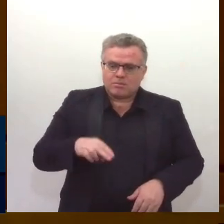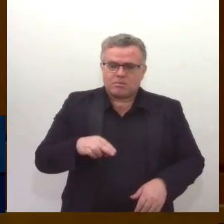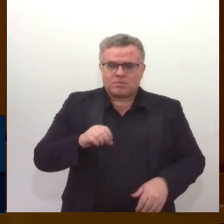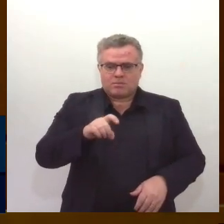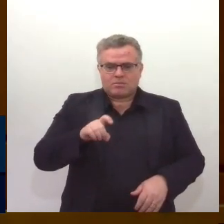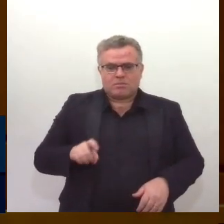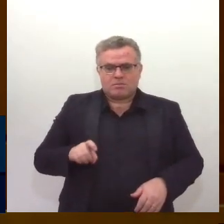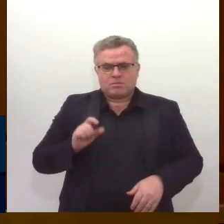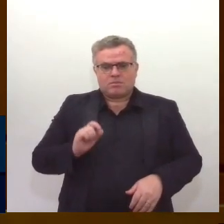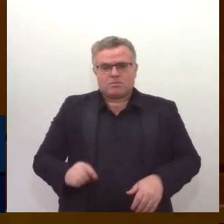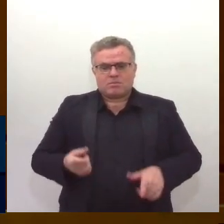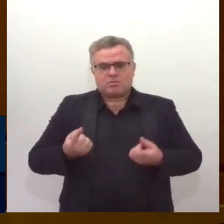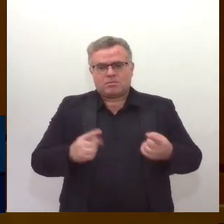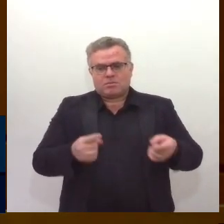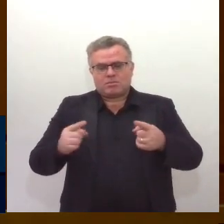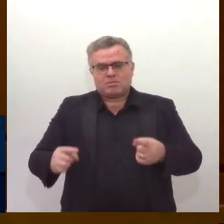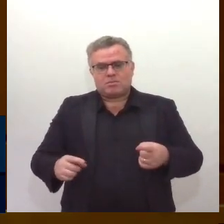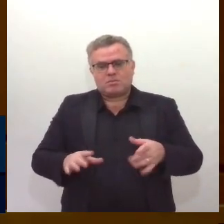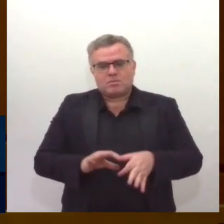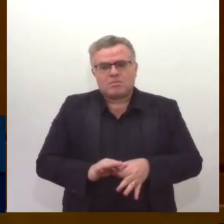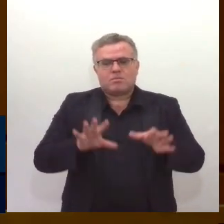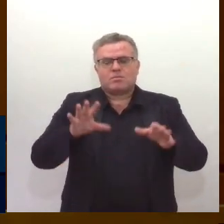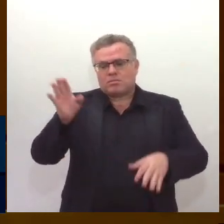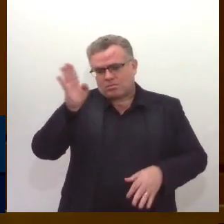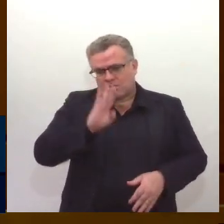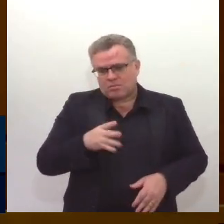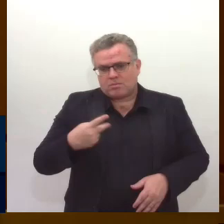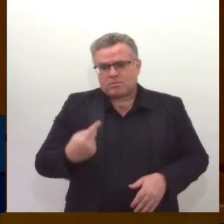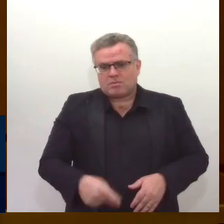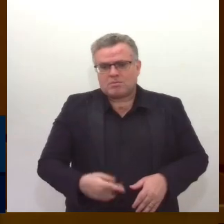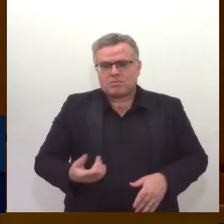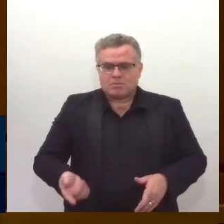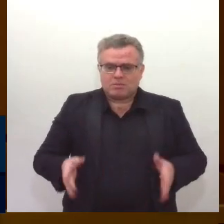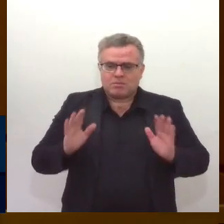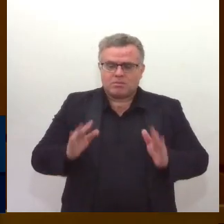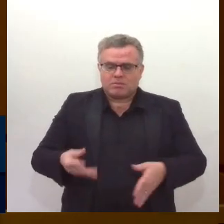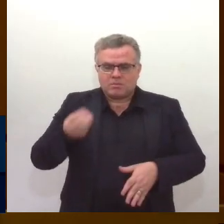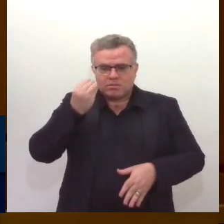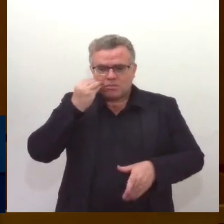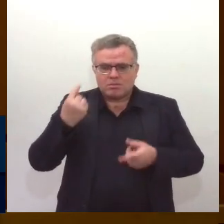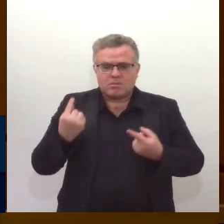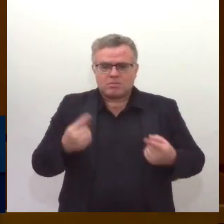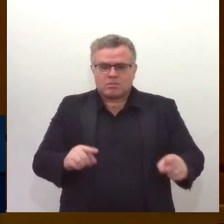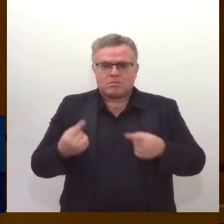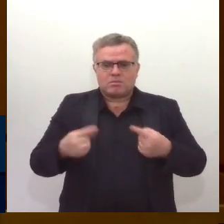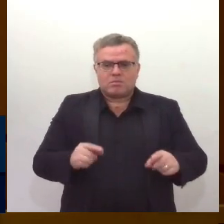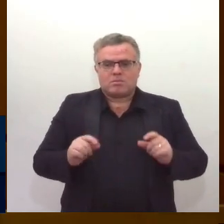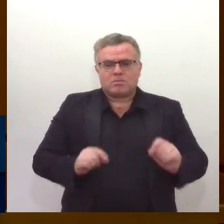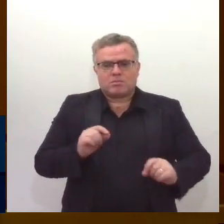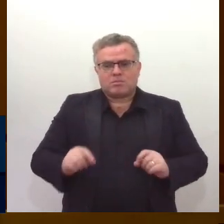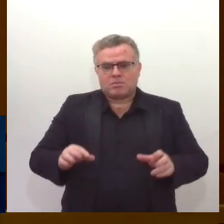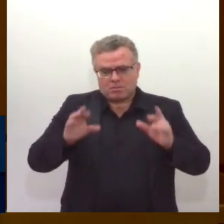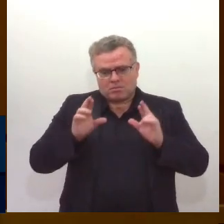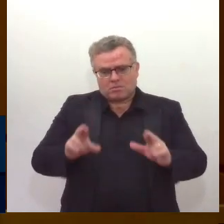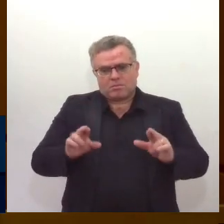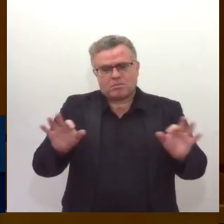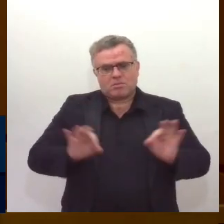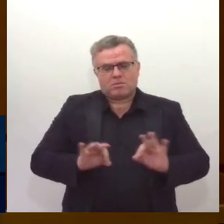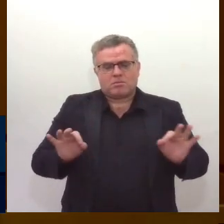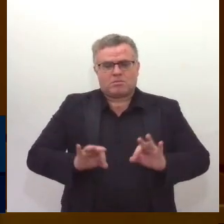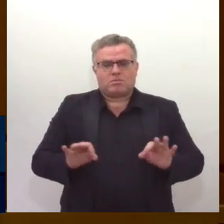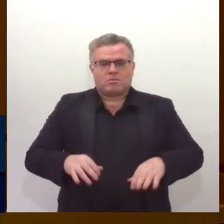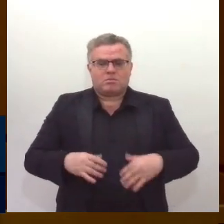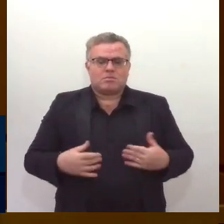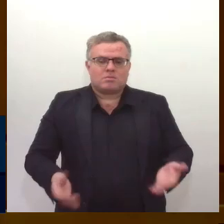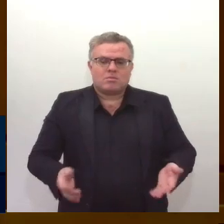como tentou ameaçar a nossa democracia, não respeitando o Estado Democrático de Direito. O que foi